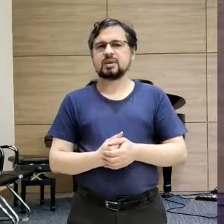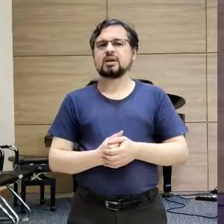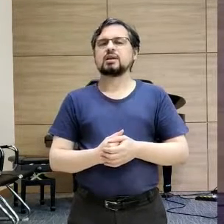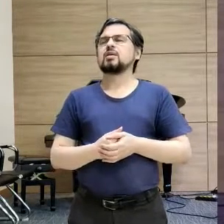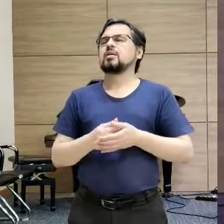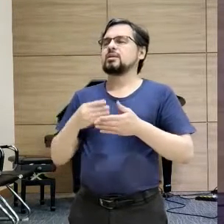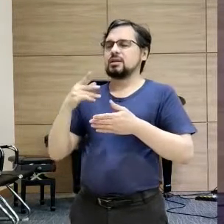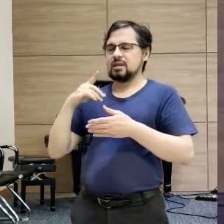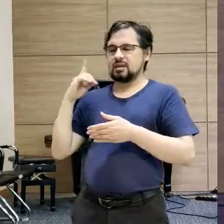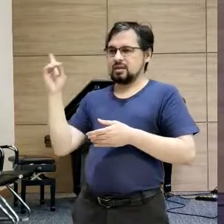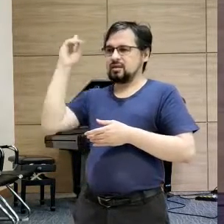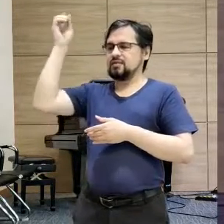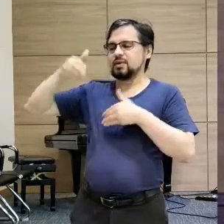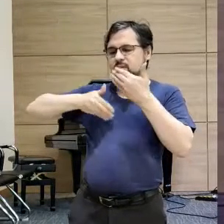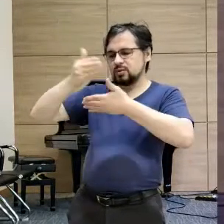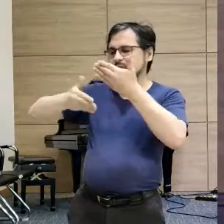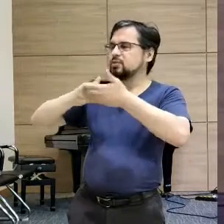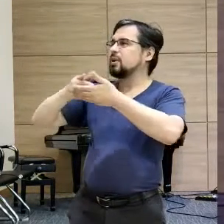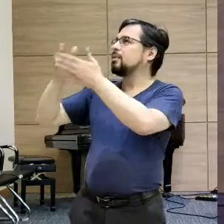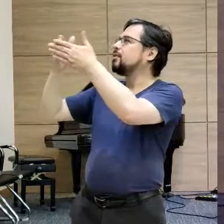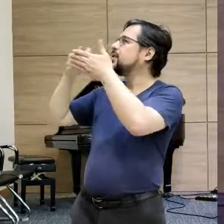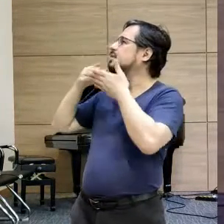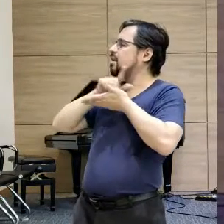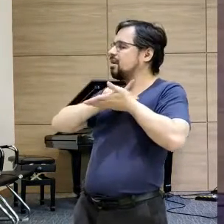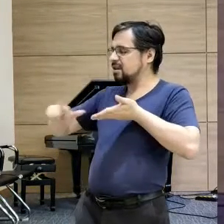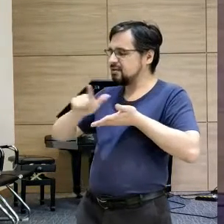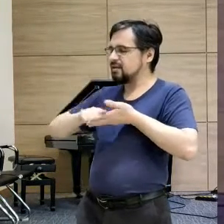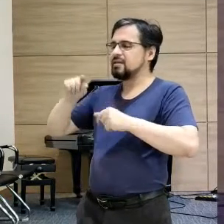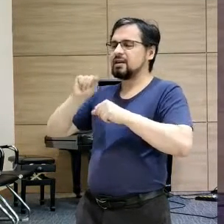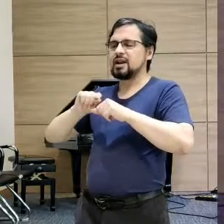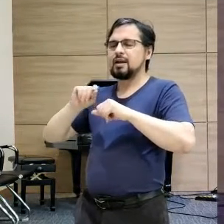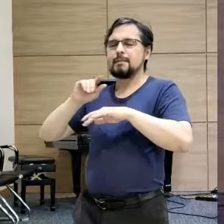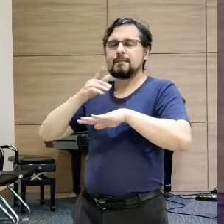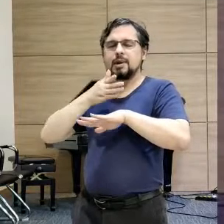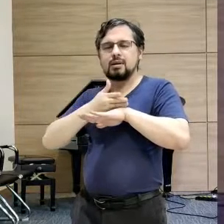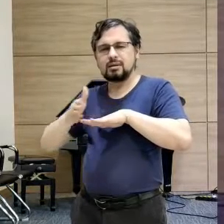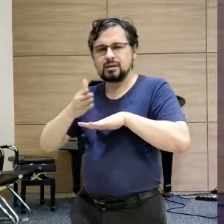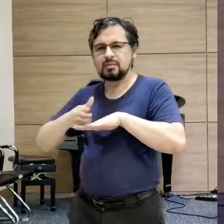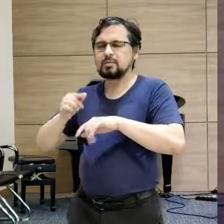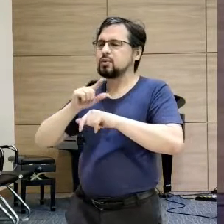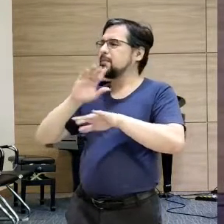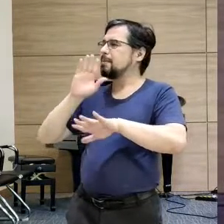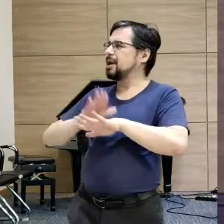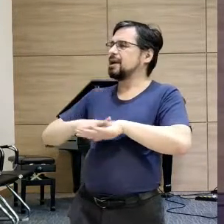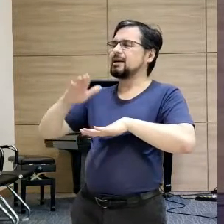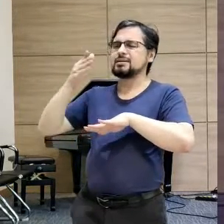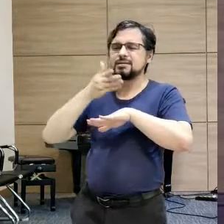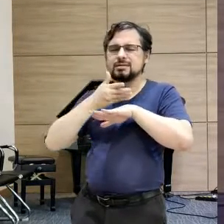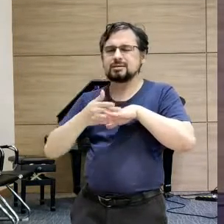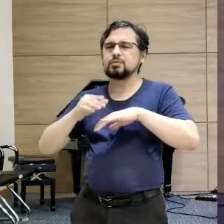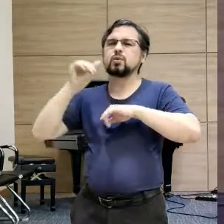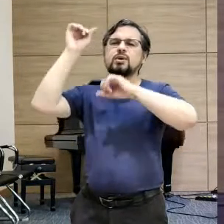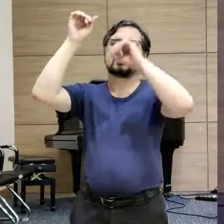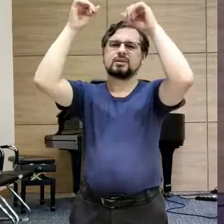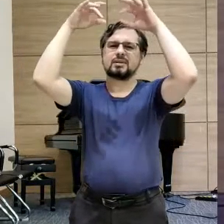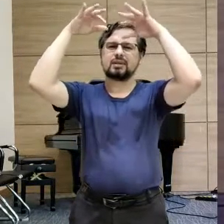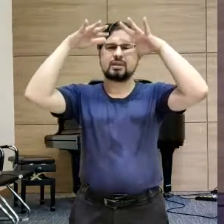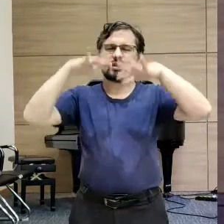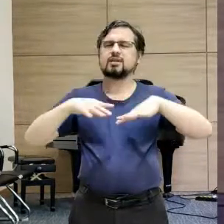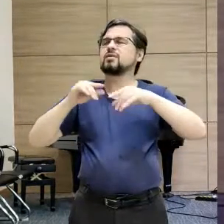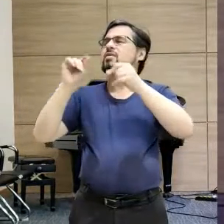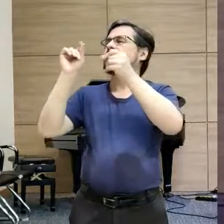ficarei limpo. Lava-me e ficarei mais branco do que a neve. Verso 8. Faz-me ouvir júbilo